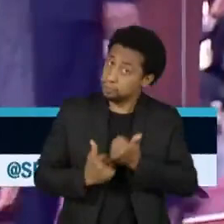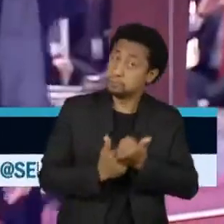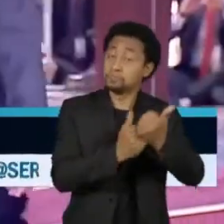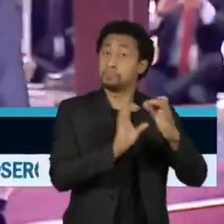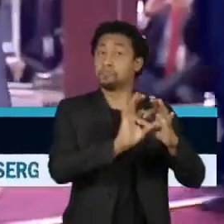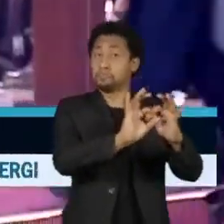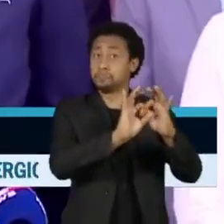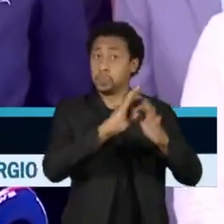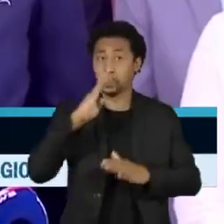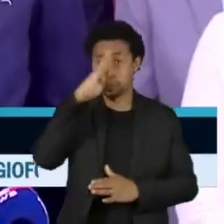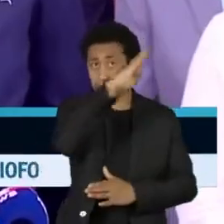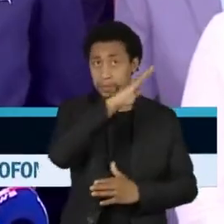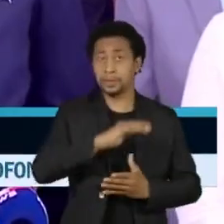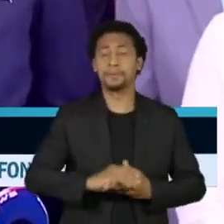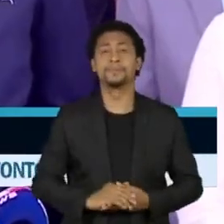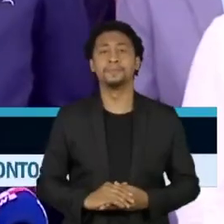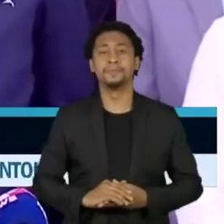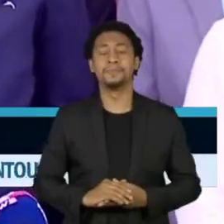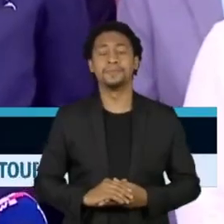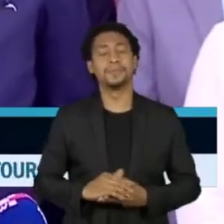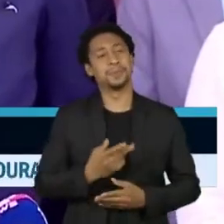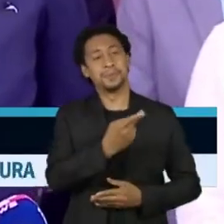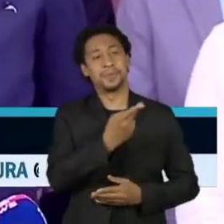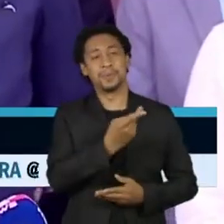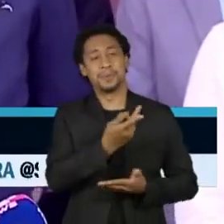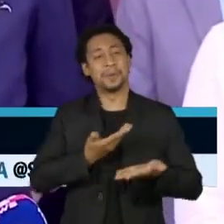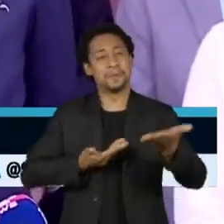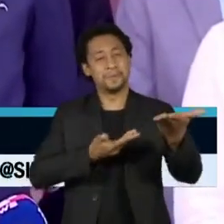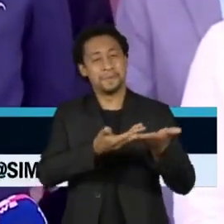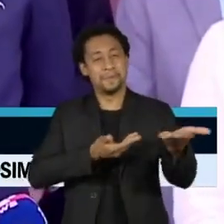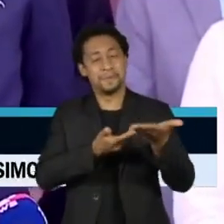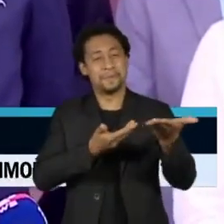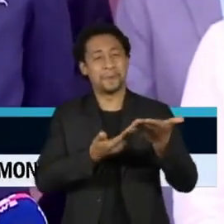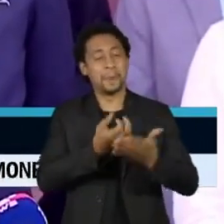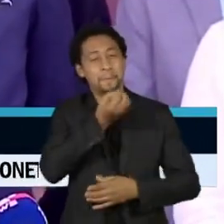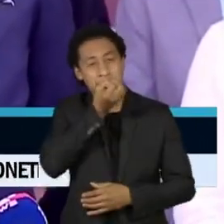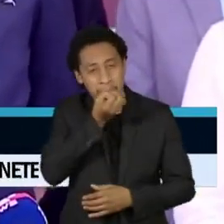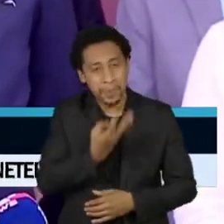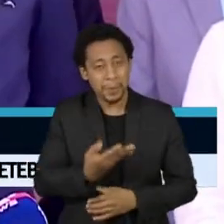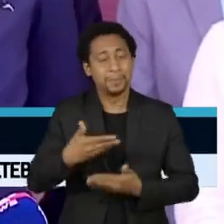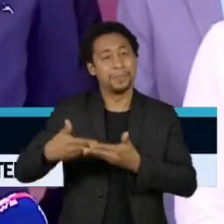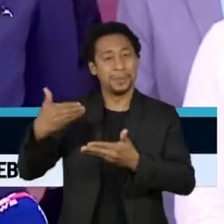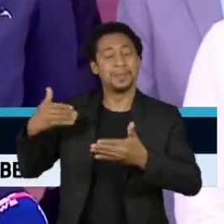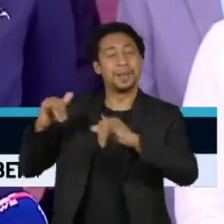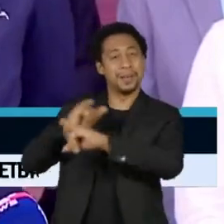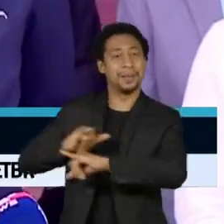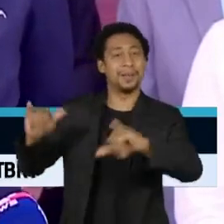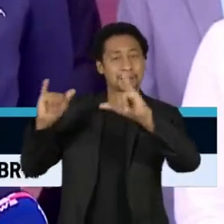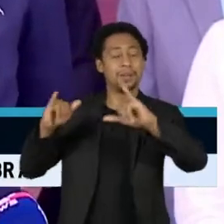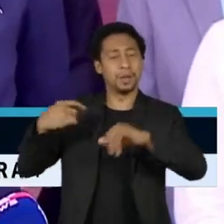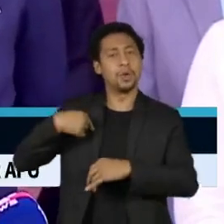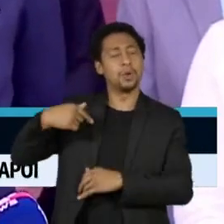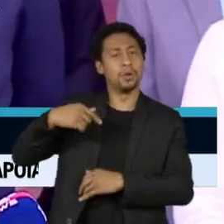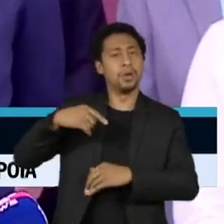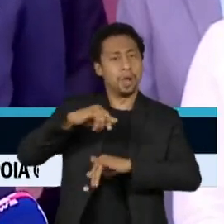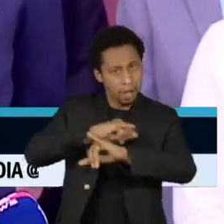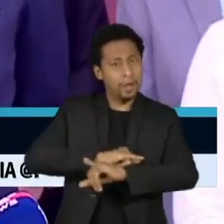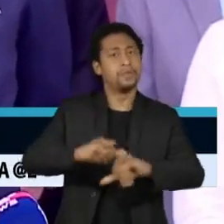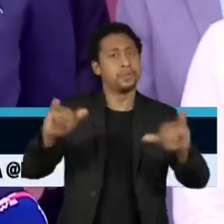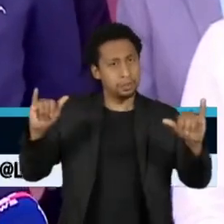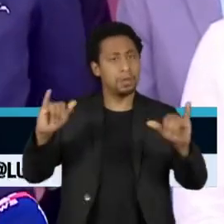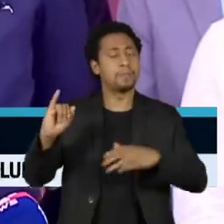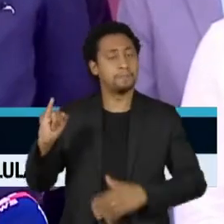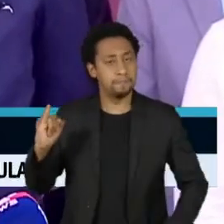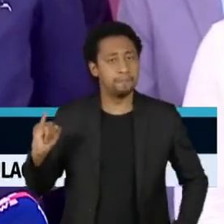de Jair Bolsonaro. Essa harmonia, desde o início, foi o que nós buscamos. Durante a campanha, eu ressaltei em todos os momentos a